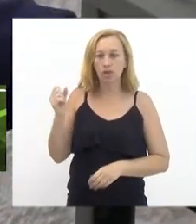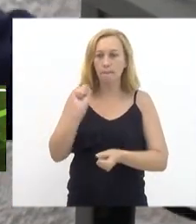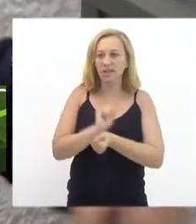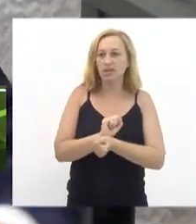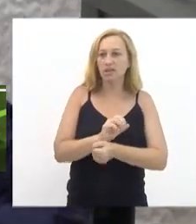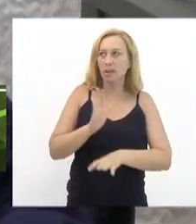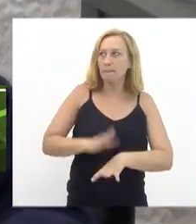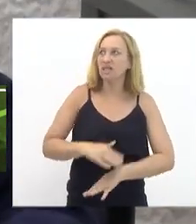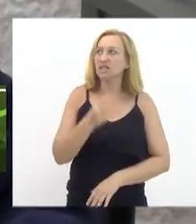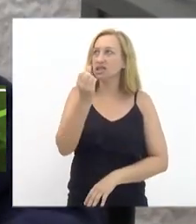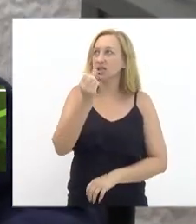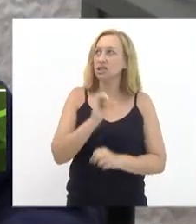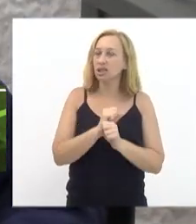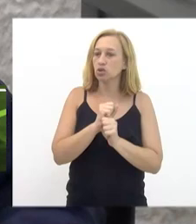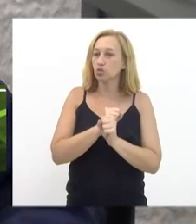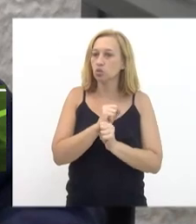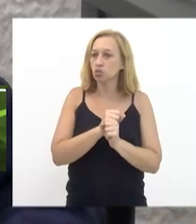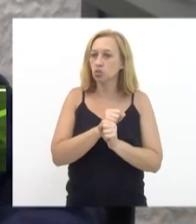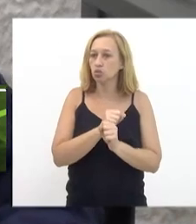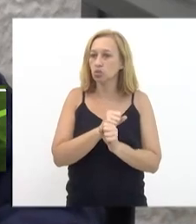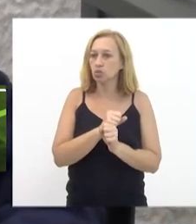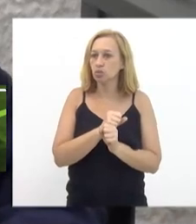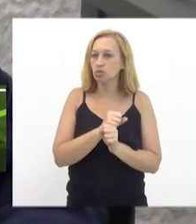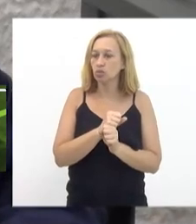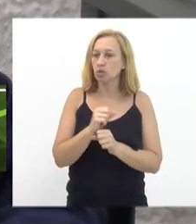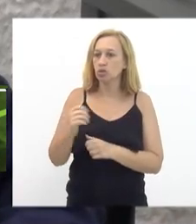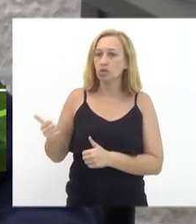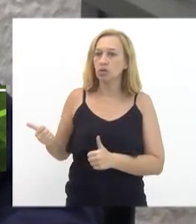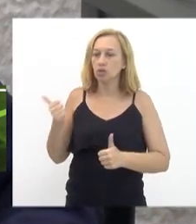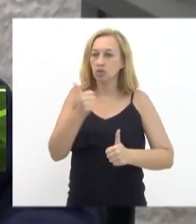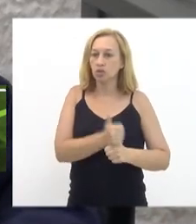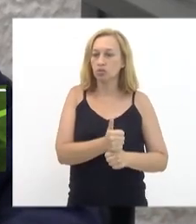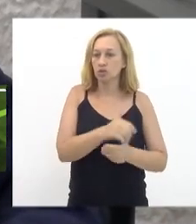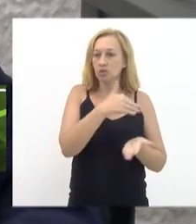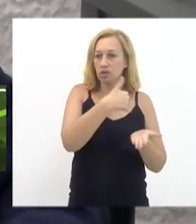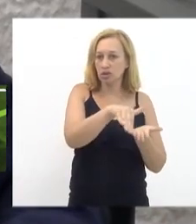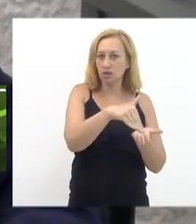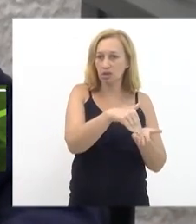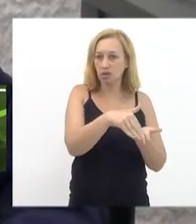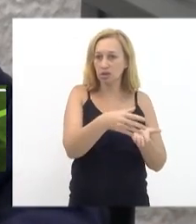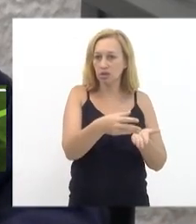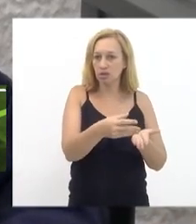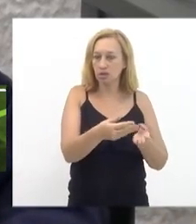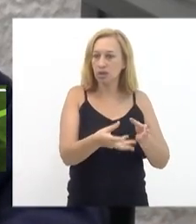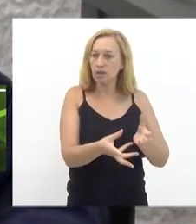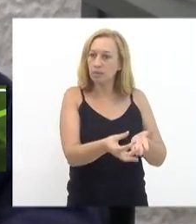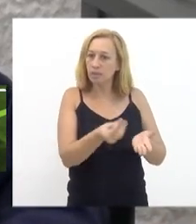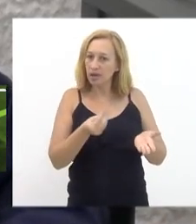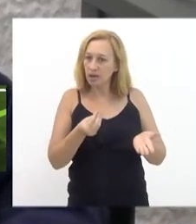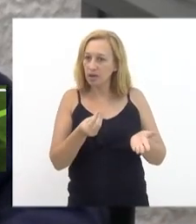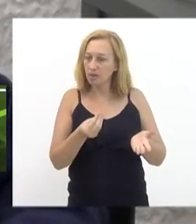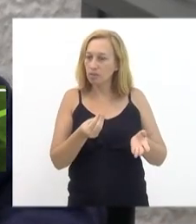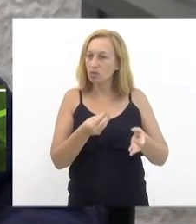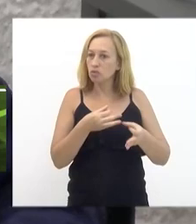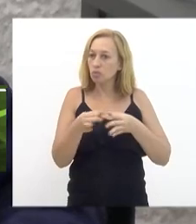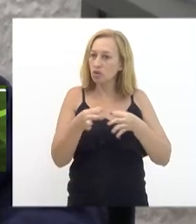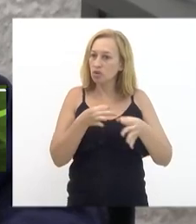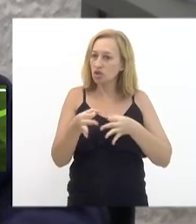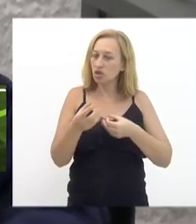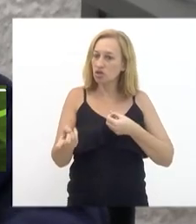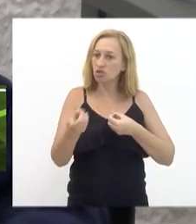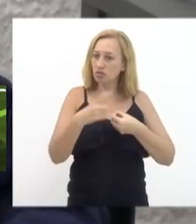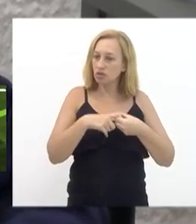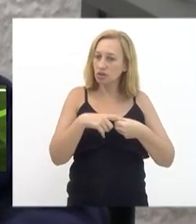mais de seis anos mas Assumimos a secretaria trouxemos o projeto de volta e faz me vocês